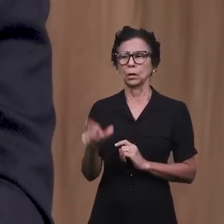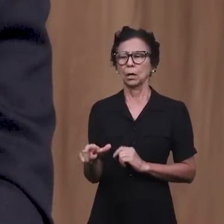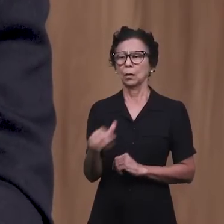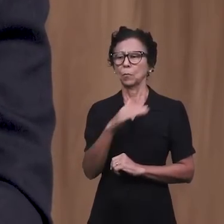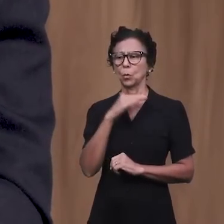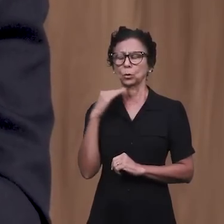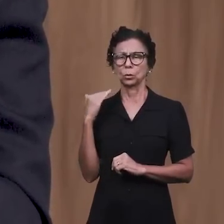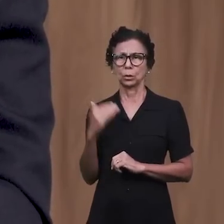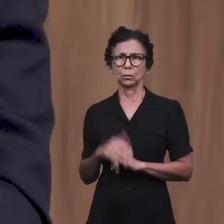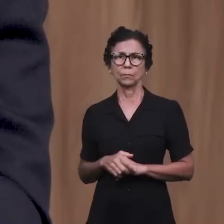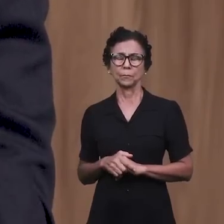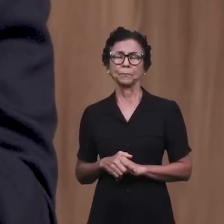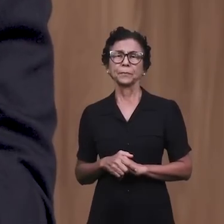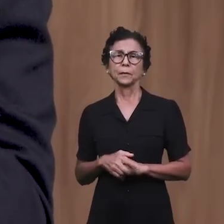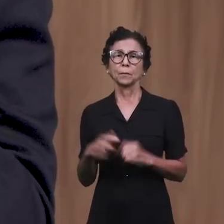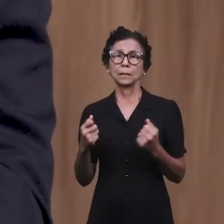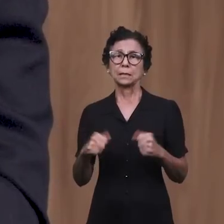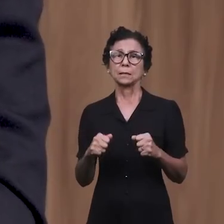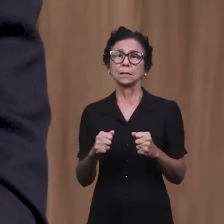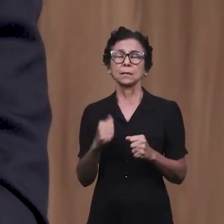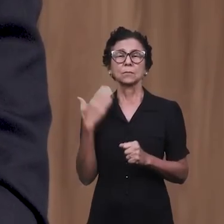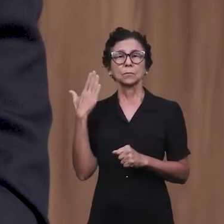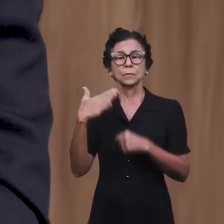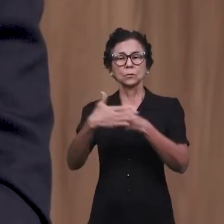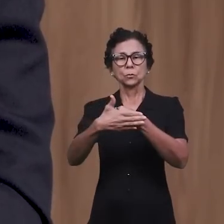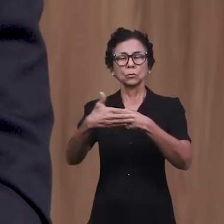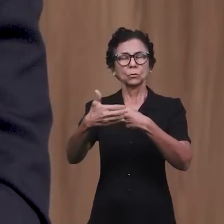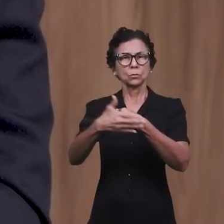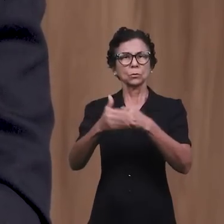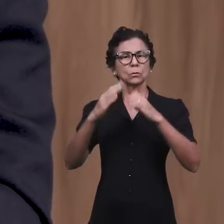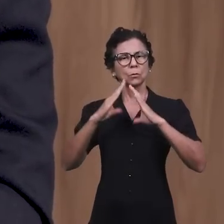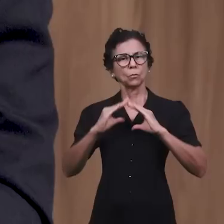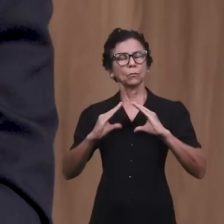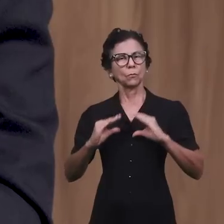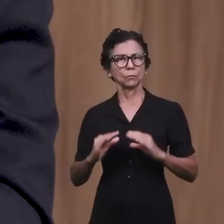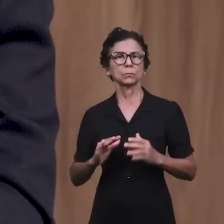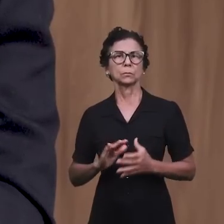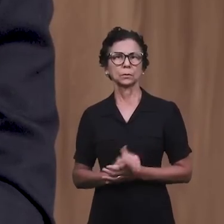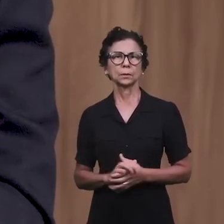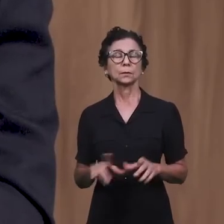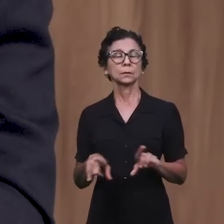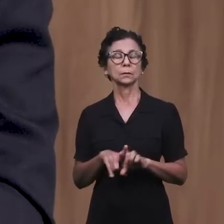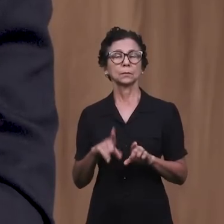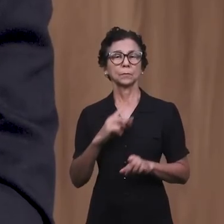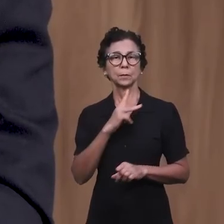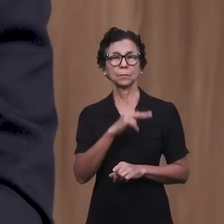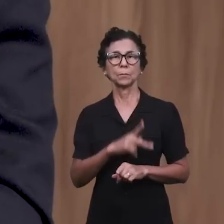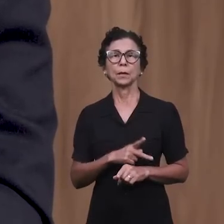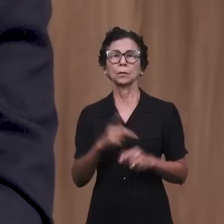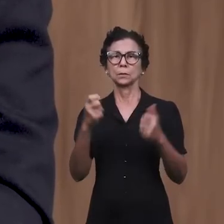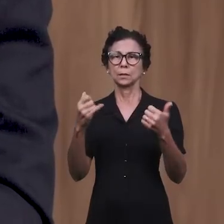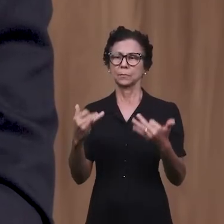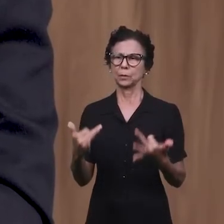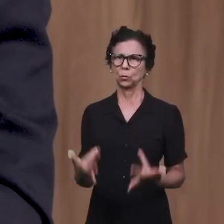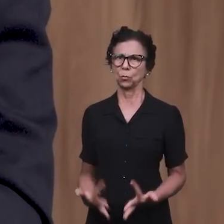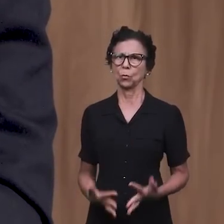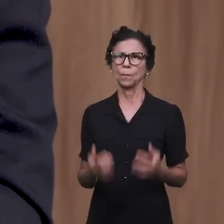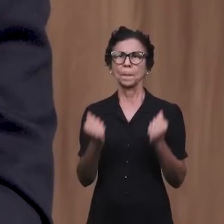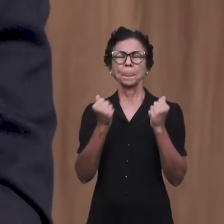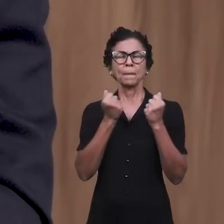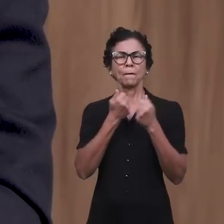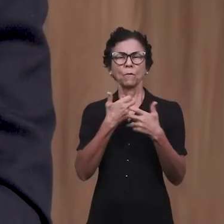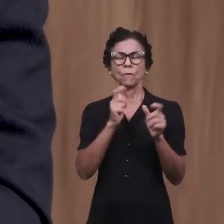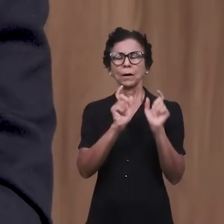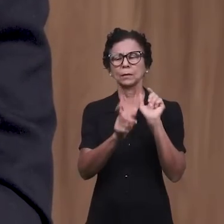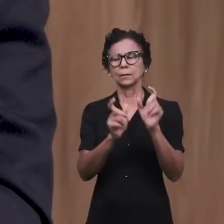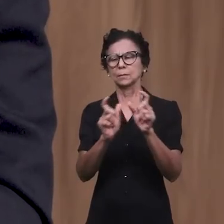ser de conforto, de consolo. Paulo já falava sobre isso quando ele escreveu aos Tessalonicenses, né? Ele fala ali sobre várias palavras